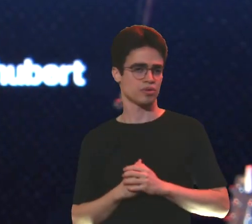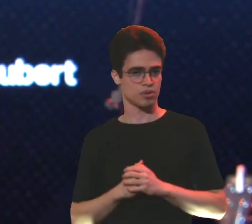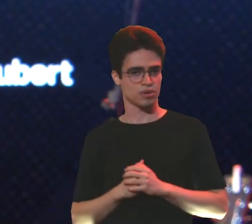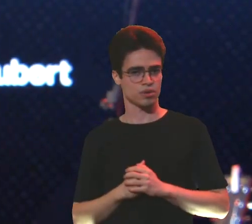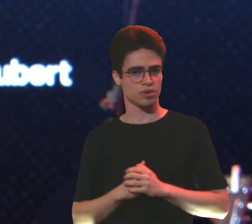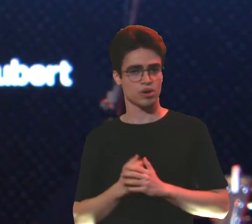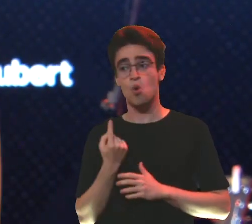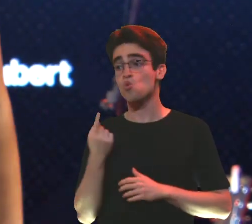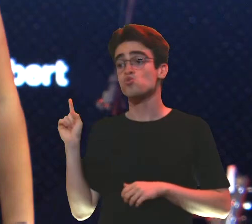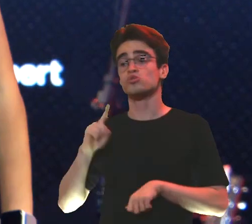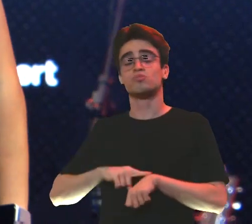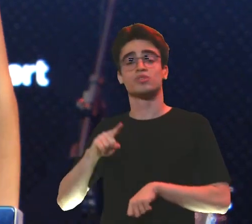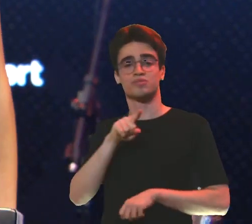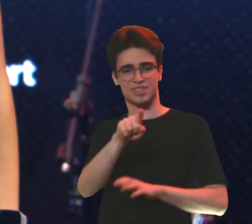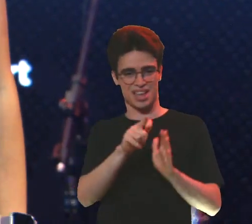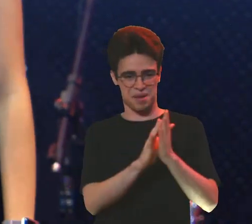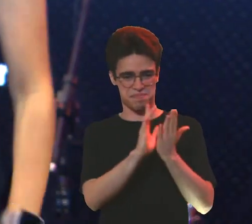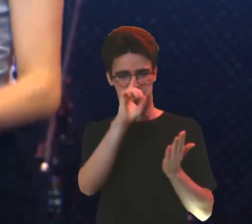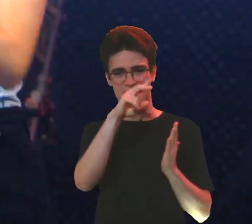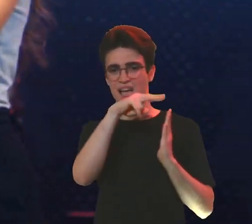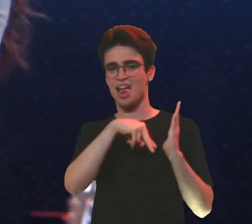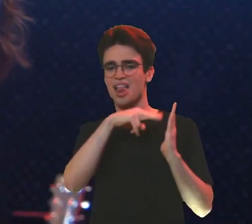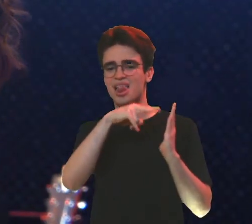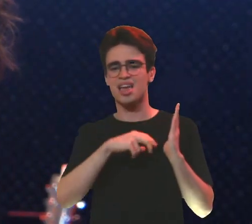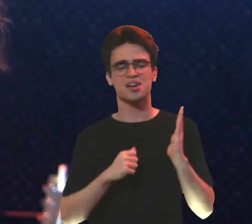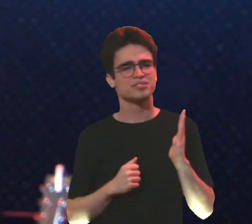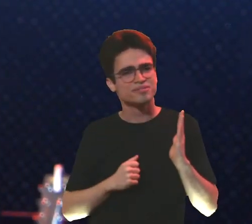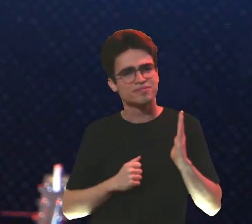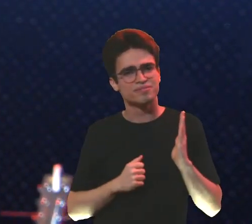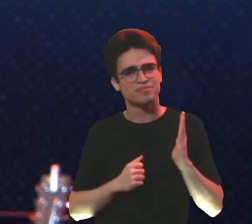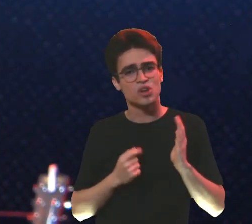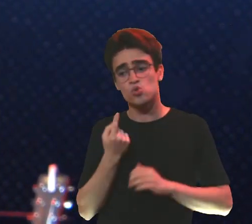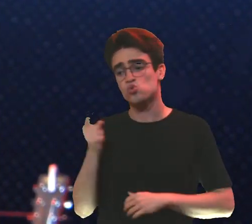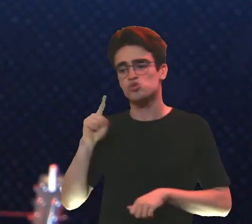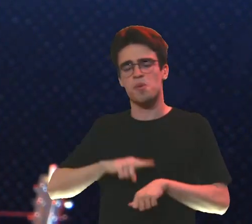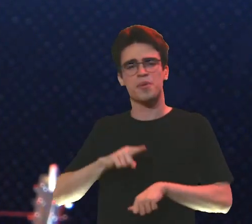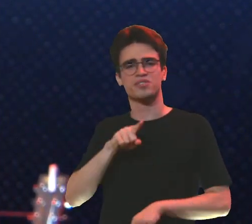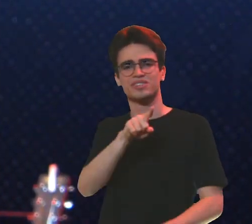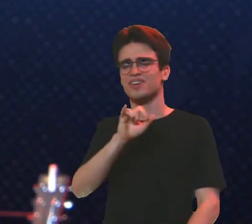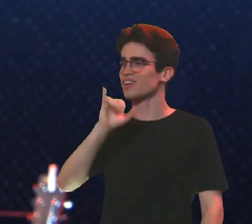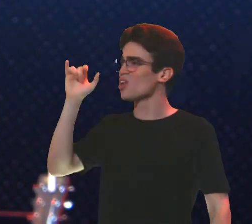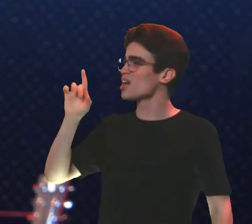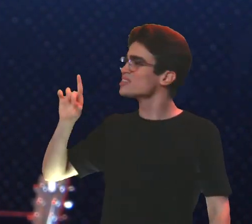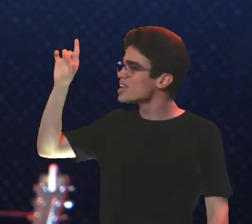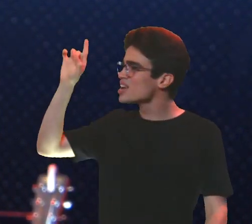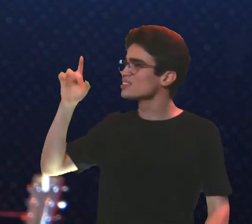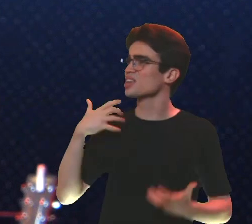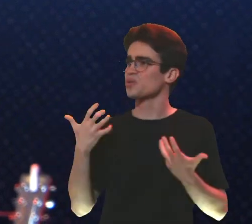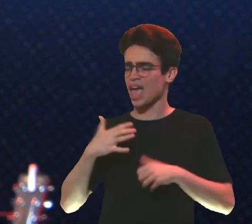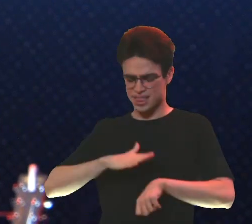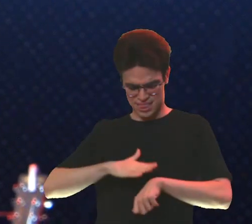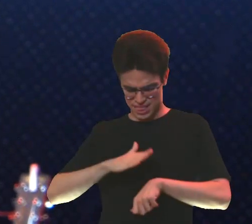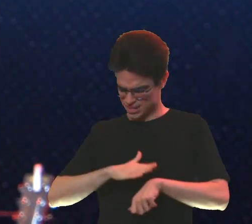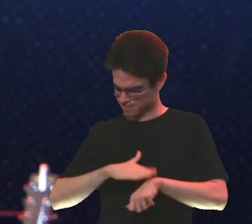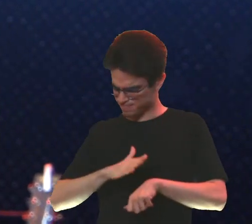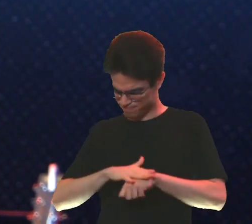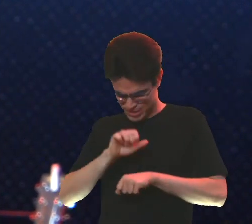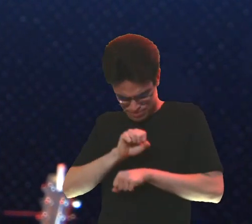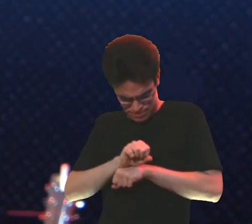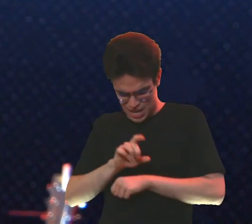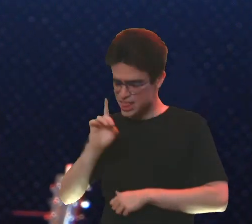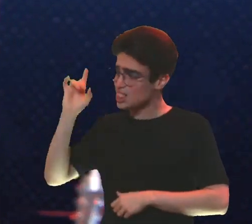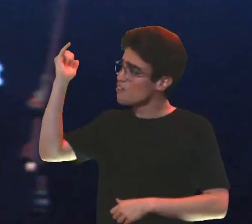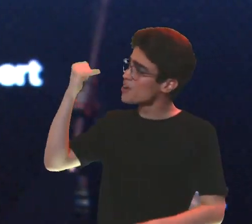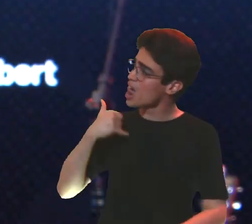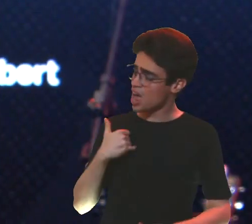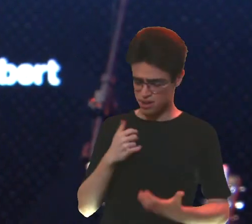última vez que você leu a sua Bíblia? Qual foi a última vez que você parou e falou, eu vou parar um tempo e eu vou ler o que o Senhor tem para mim